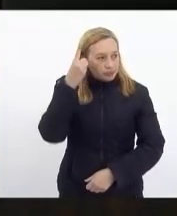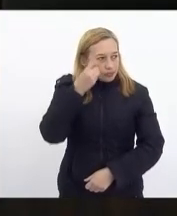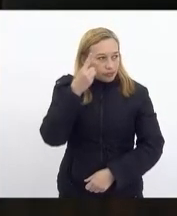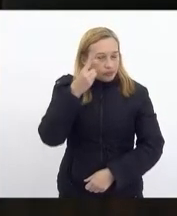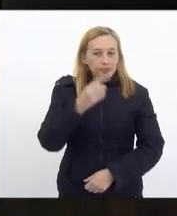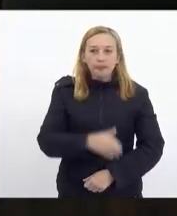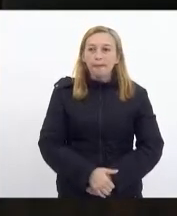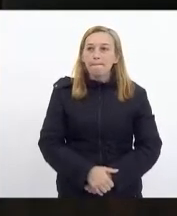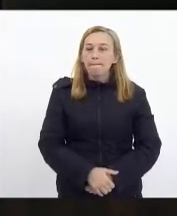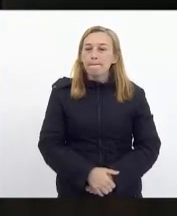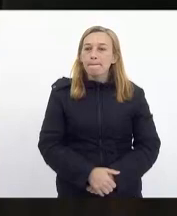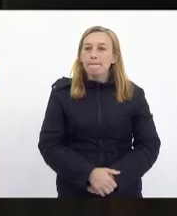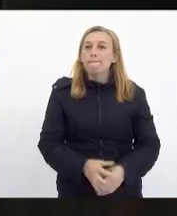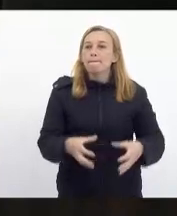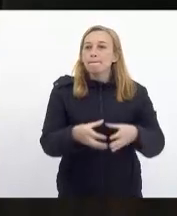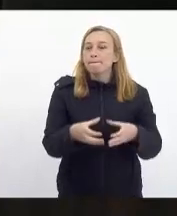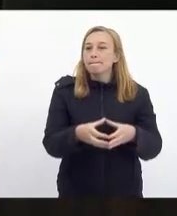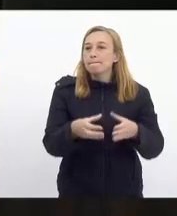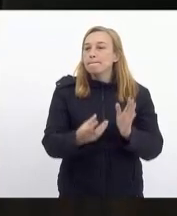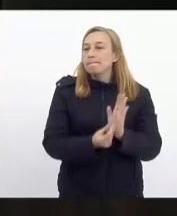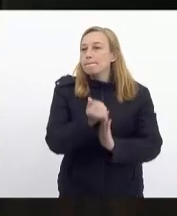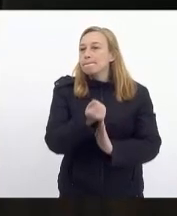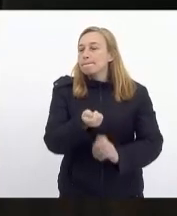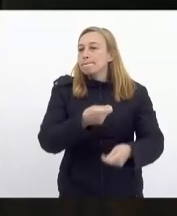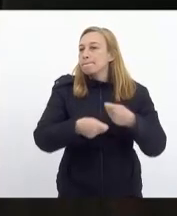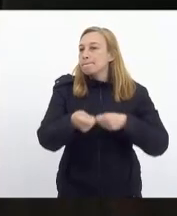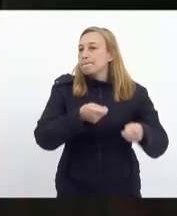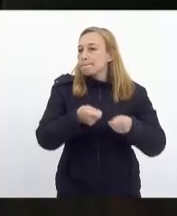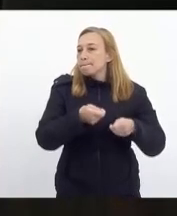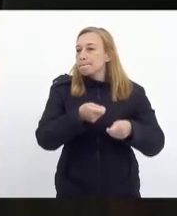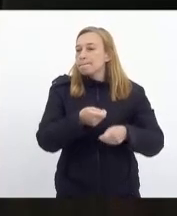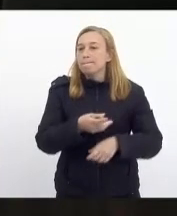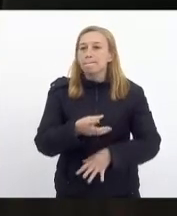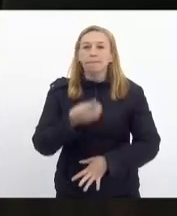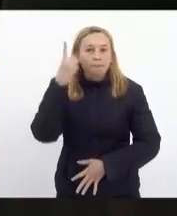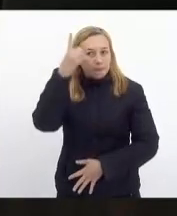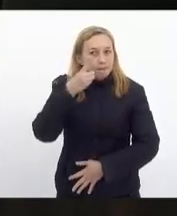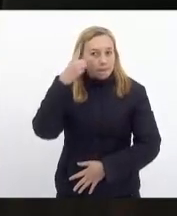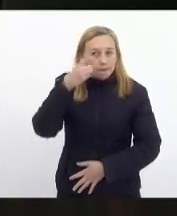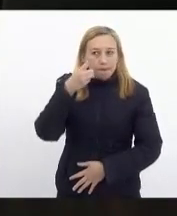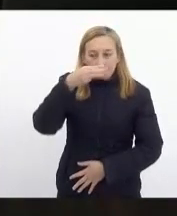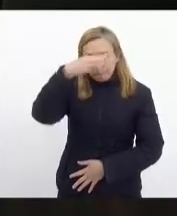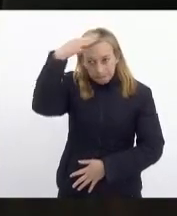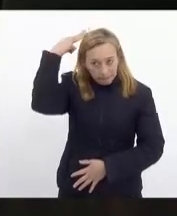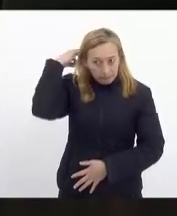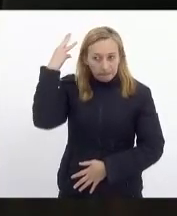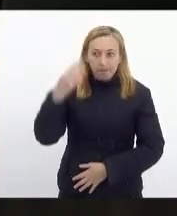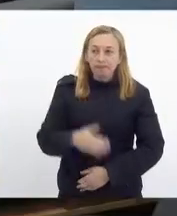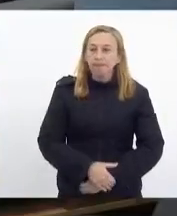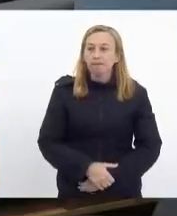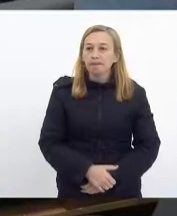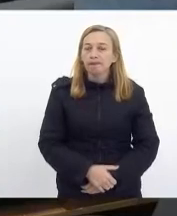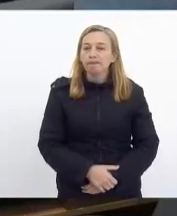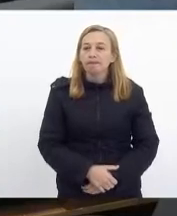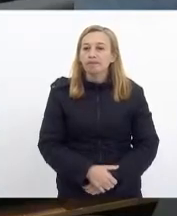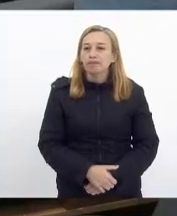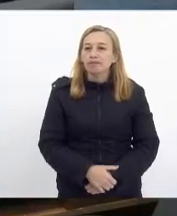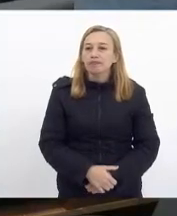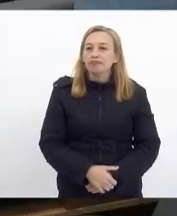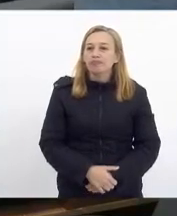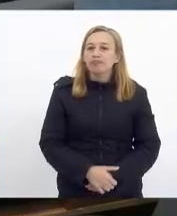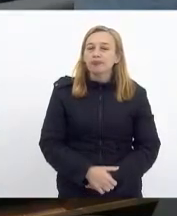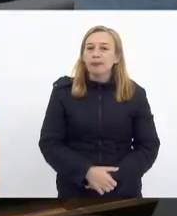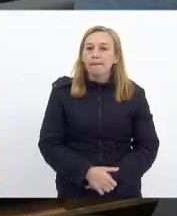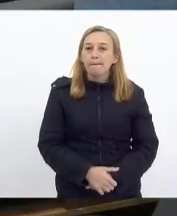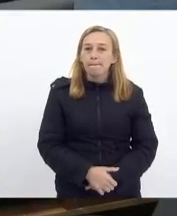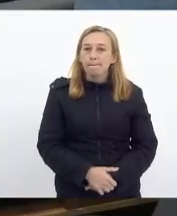para emitir parecer pela Comissão de Orçamento, Finanças, fiscalização financeira e controle, deputado Márcio Pacheco. Deputado Márcio